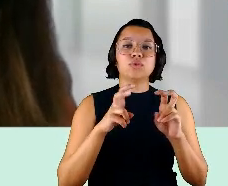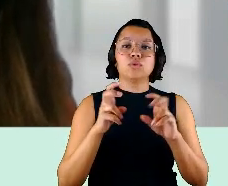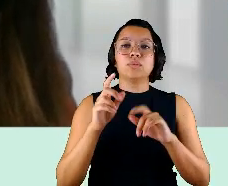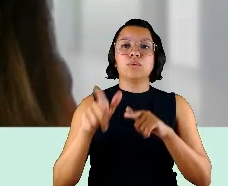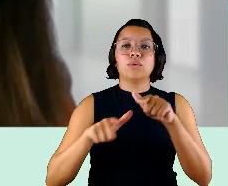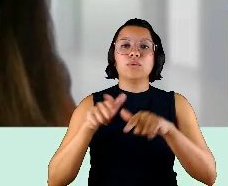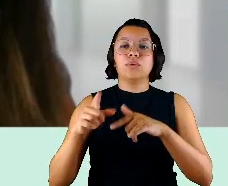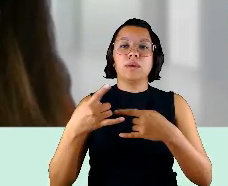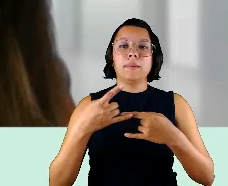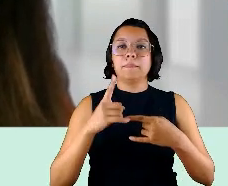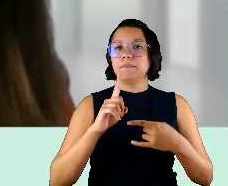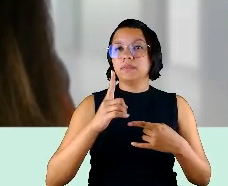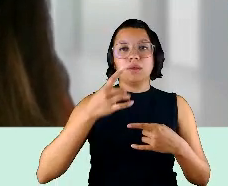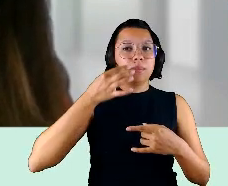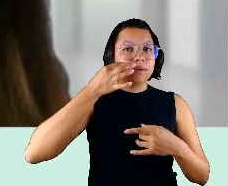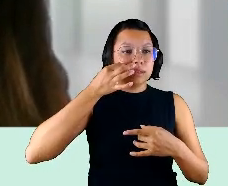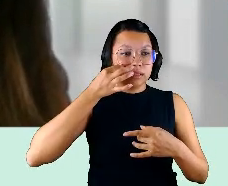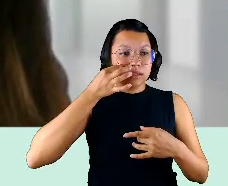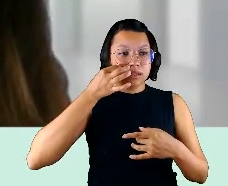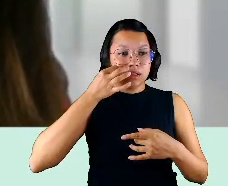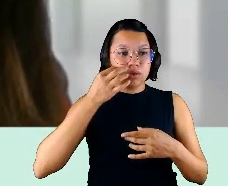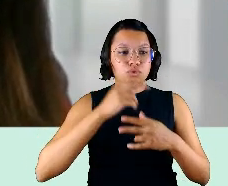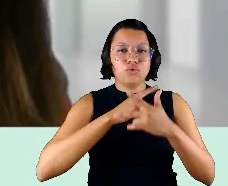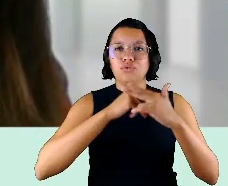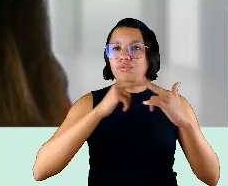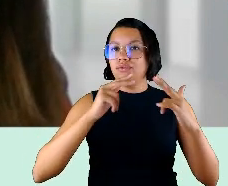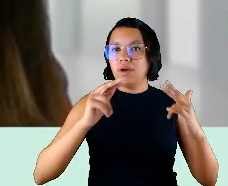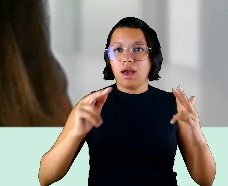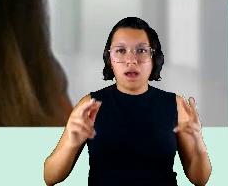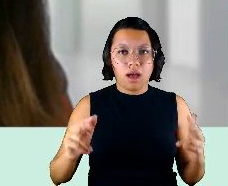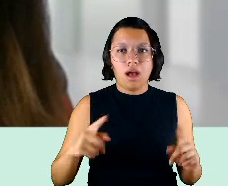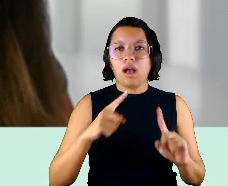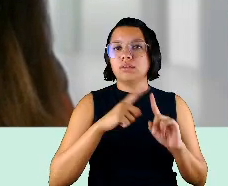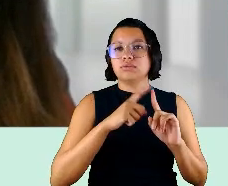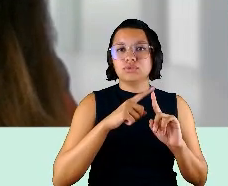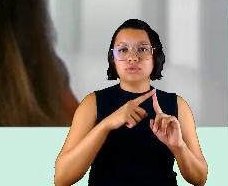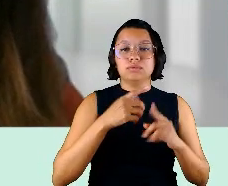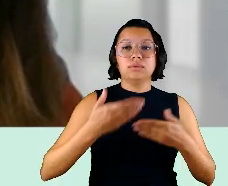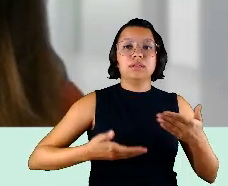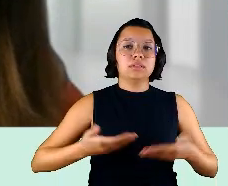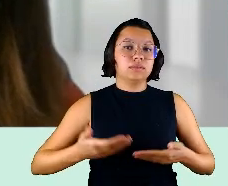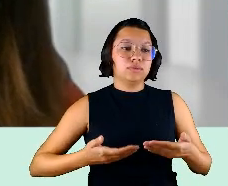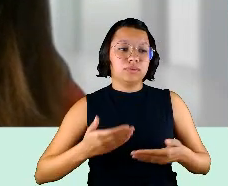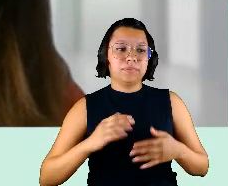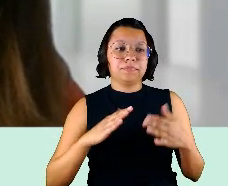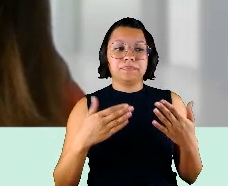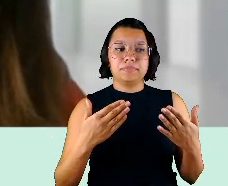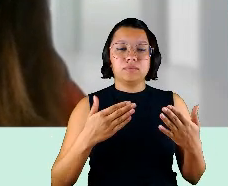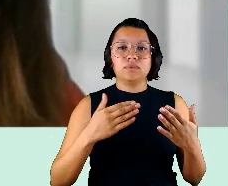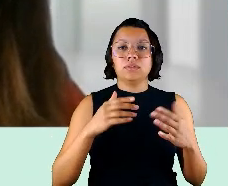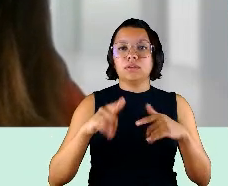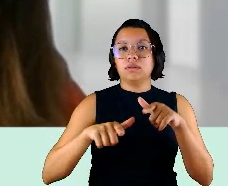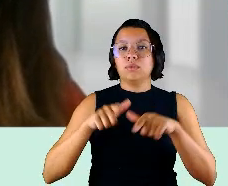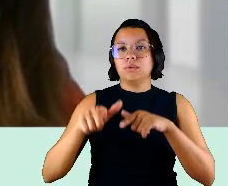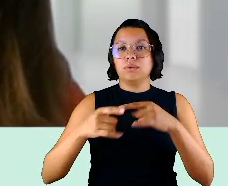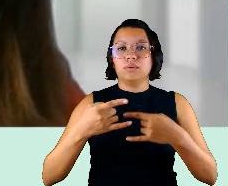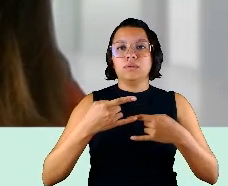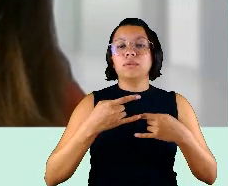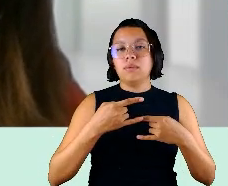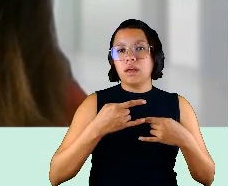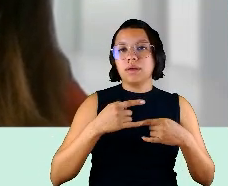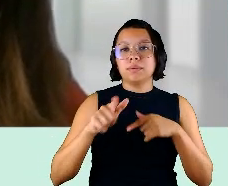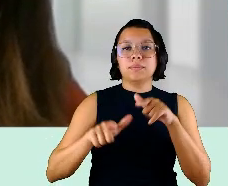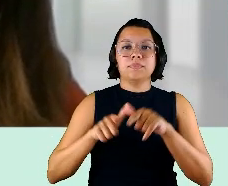teletrabalho não presencial em suas diversas modalidades para os servidores. Então, teletrabalho,